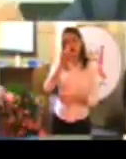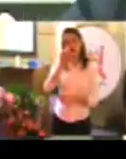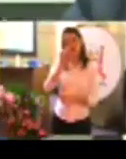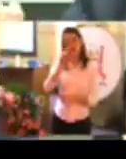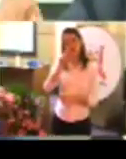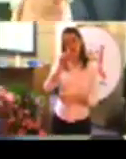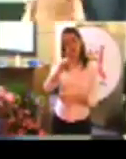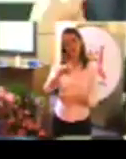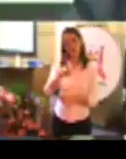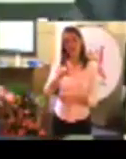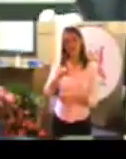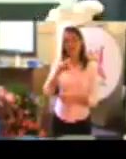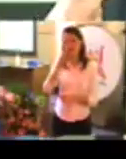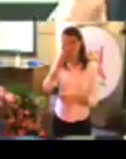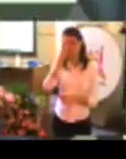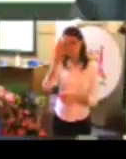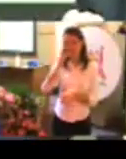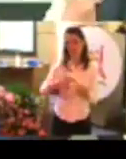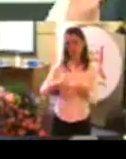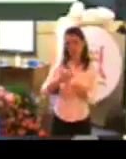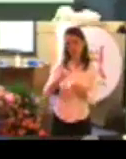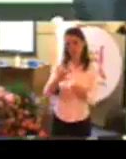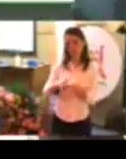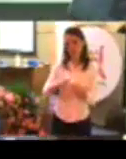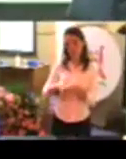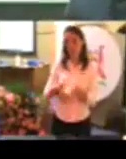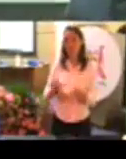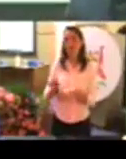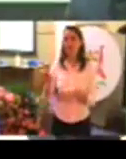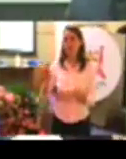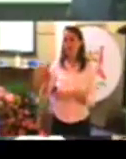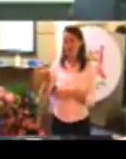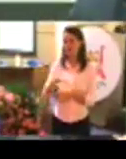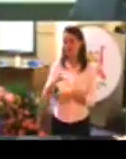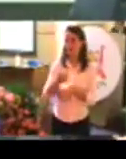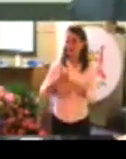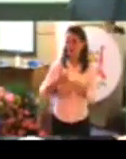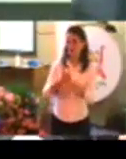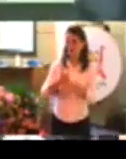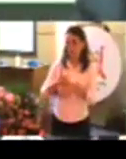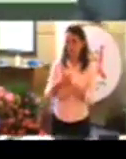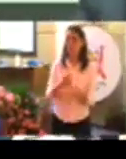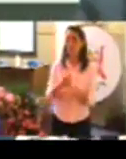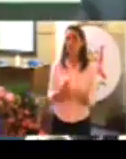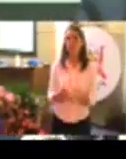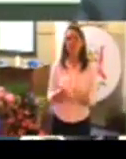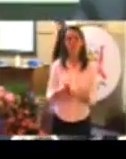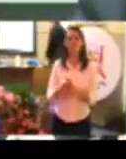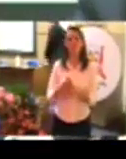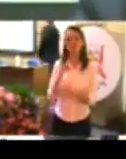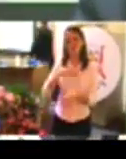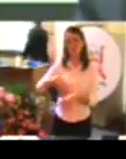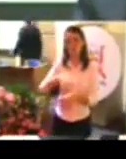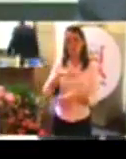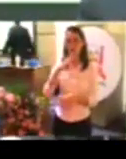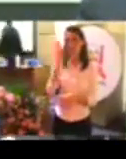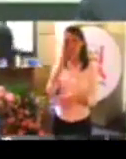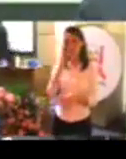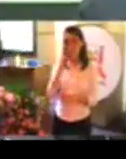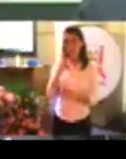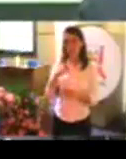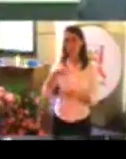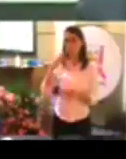focada apenas para o treinamento, a formação e a qualificação desses servidores. E todos nós temos